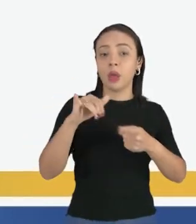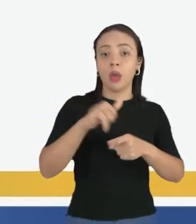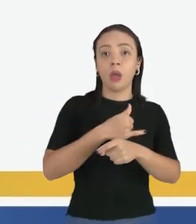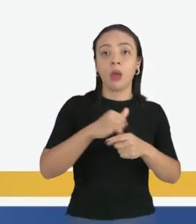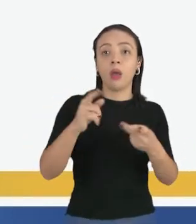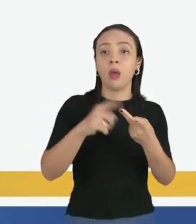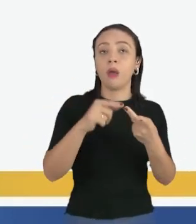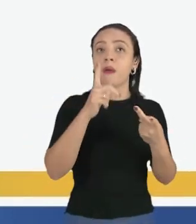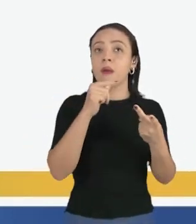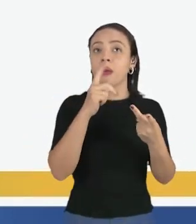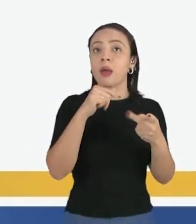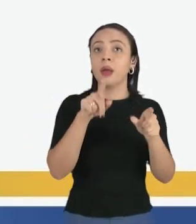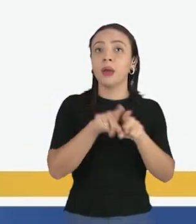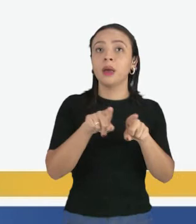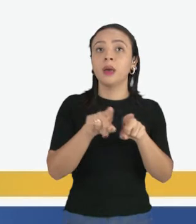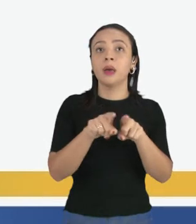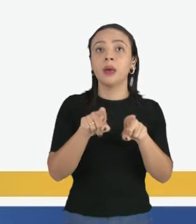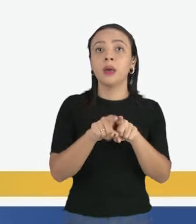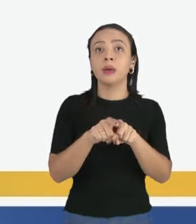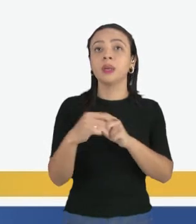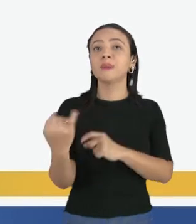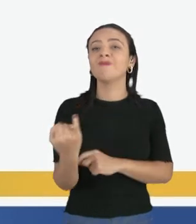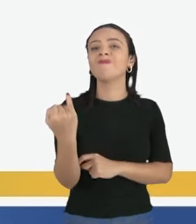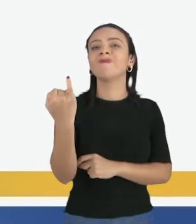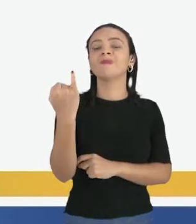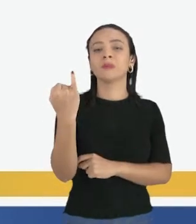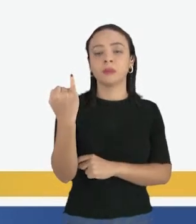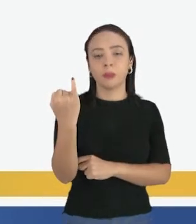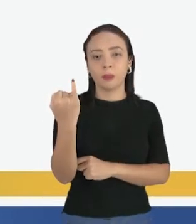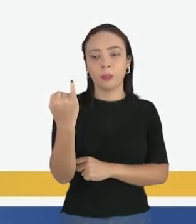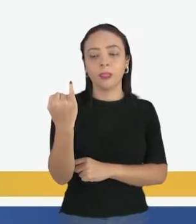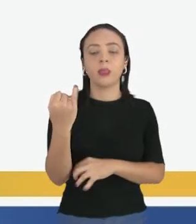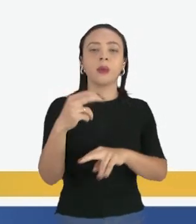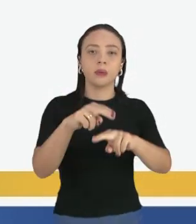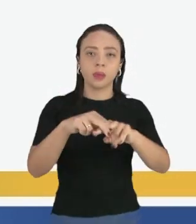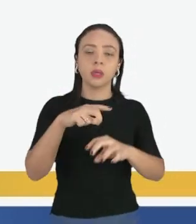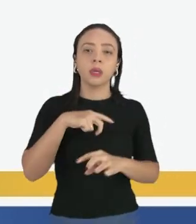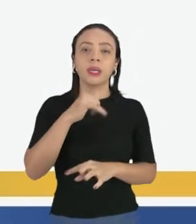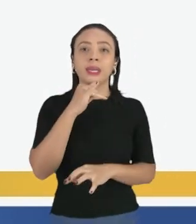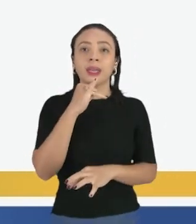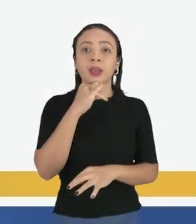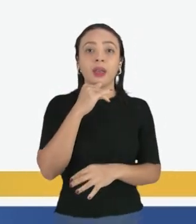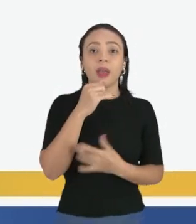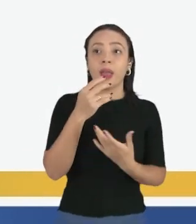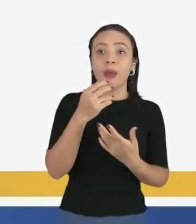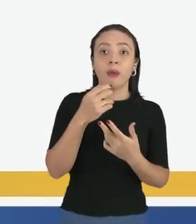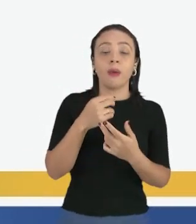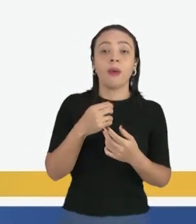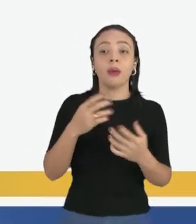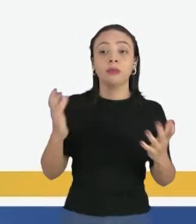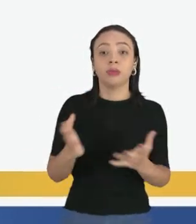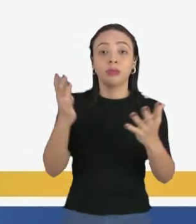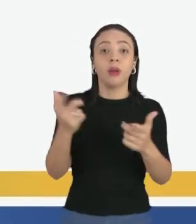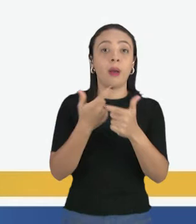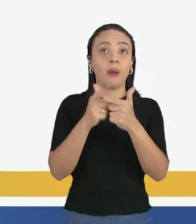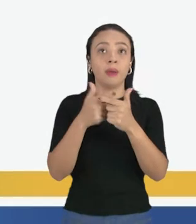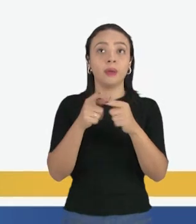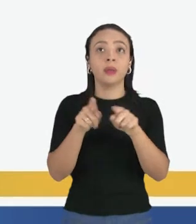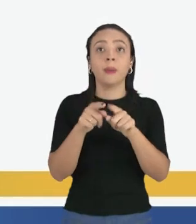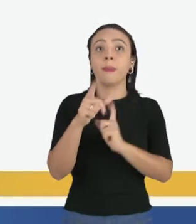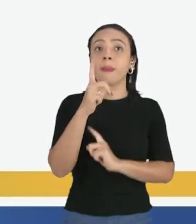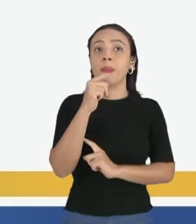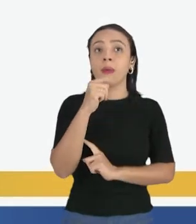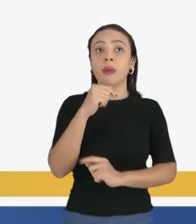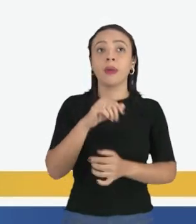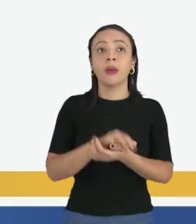água são componentes muito comprometedores. Ali torna então um barril de pólvora, não só o petróleo, mas também a água. Por